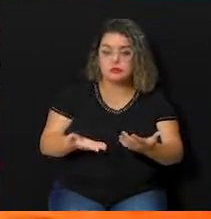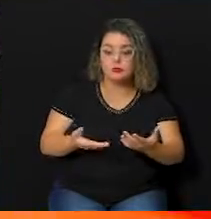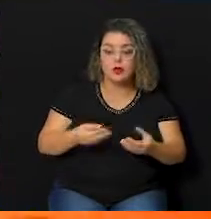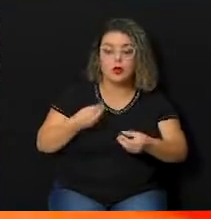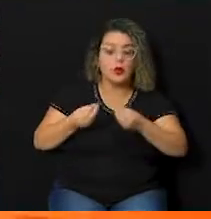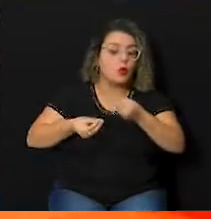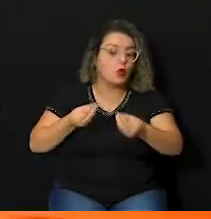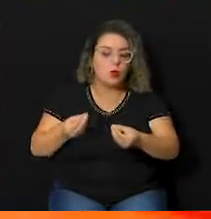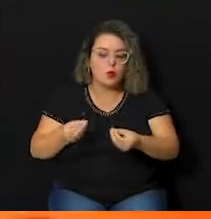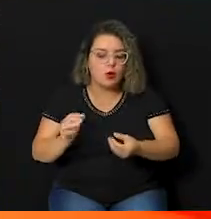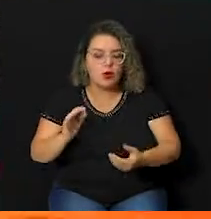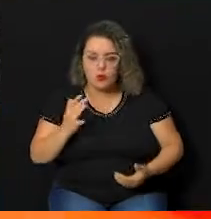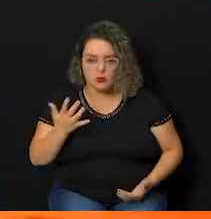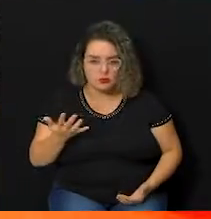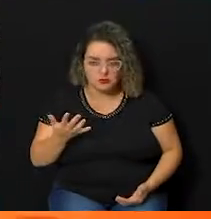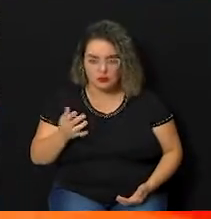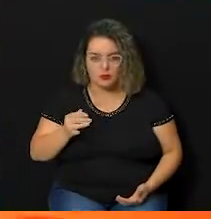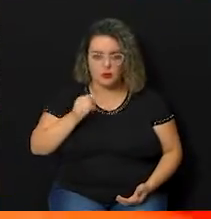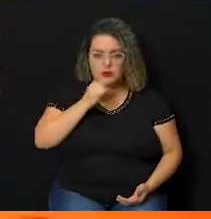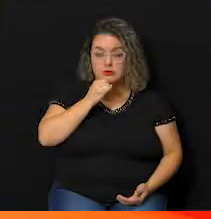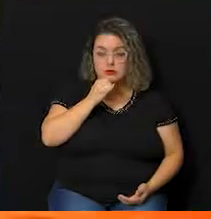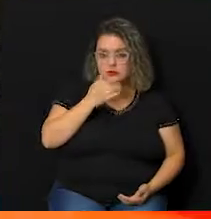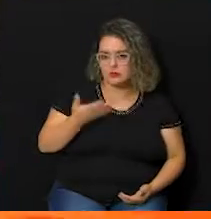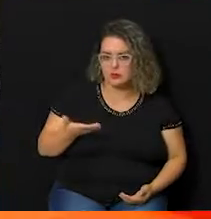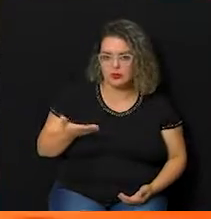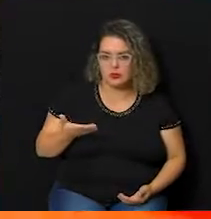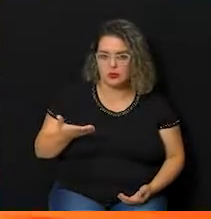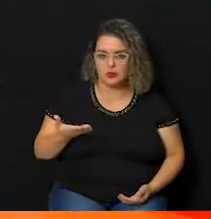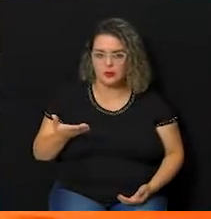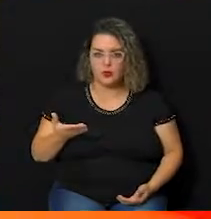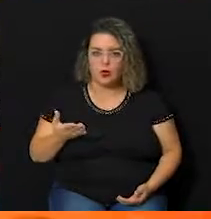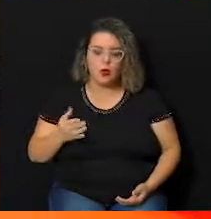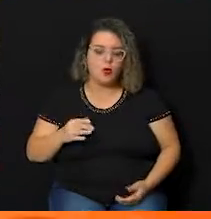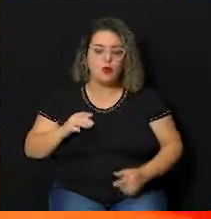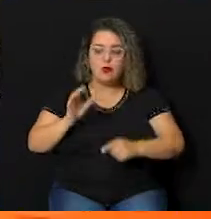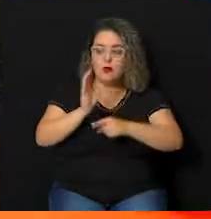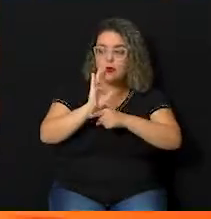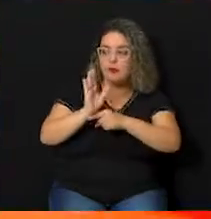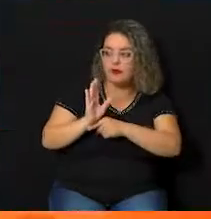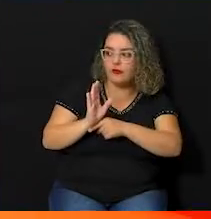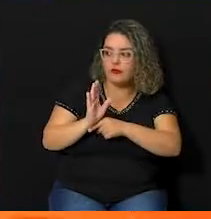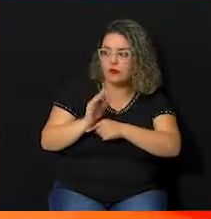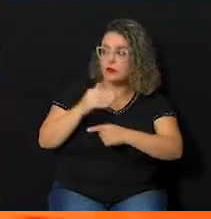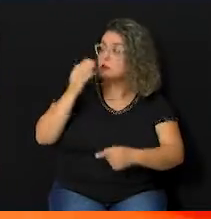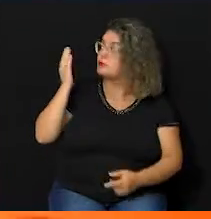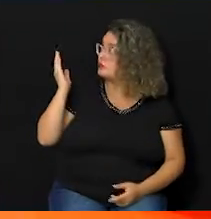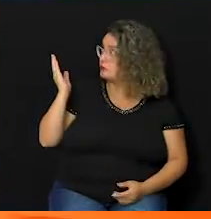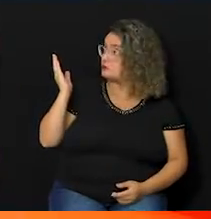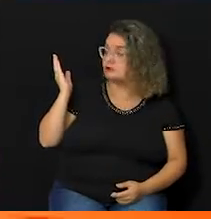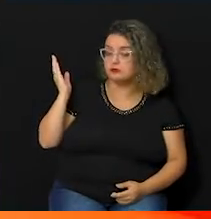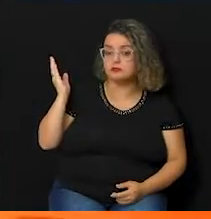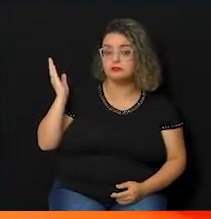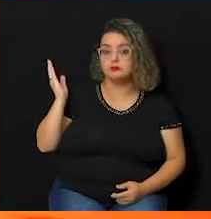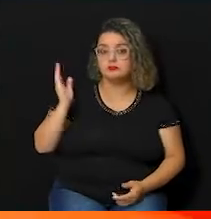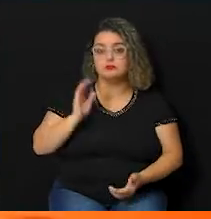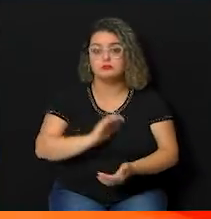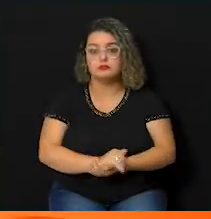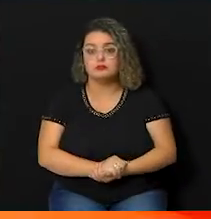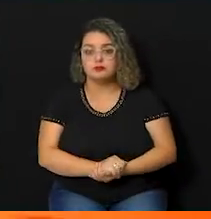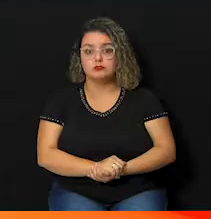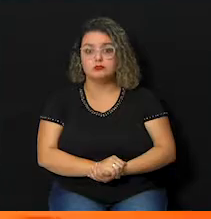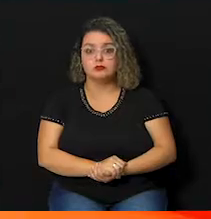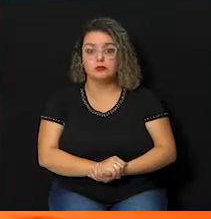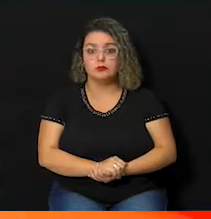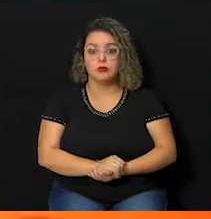levar. Tipo assim, vamos botar tipo o filme do George Clooney. Eu vejo ele como um remake da série do Adam West. Então